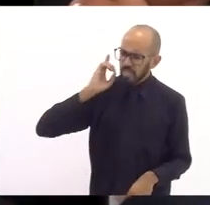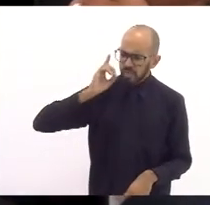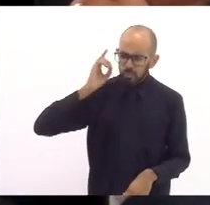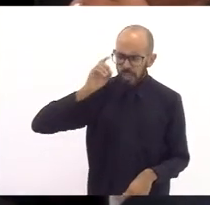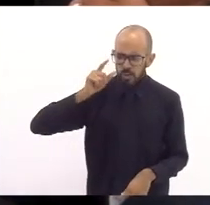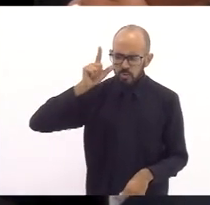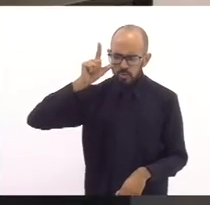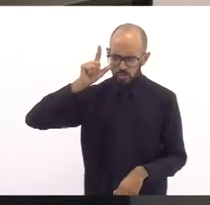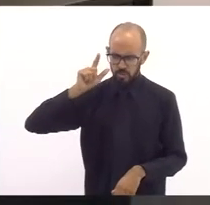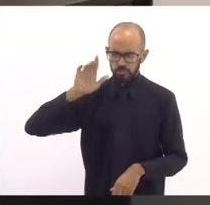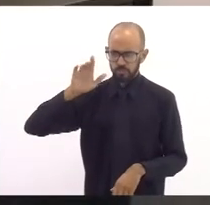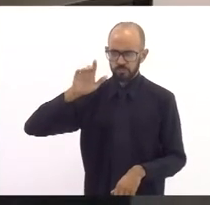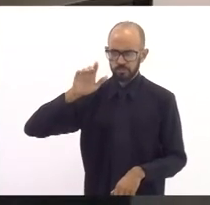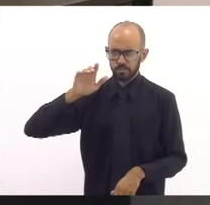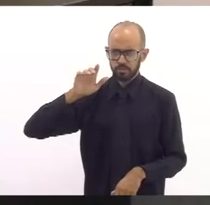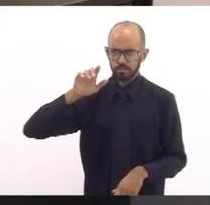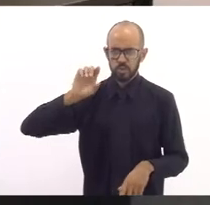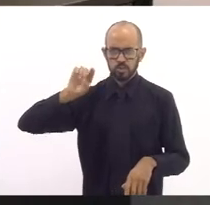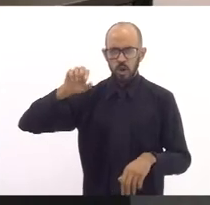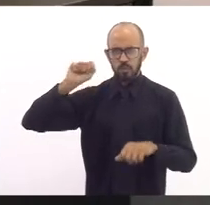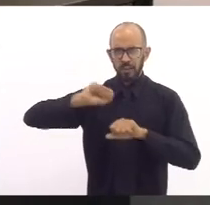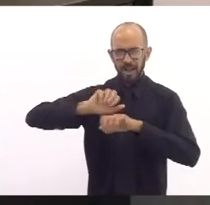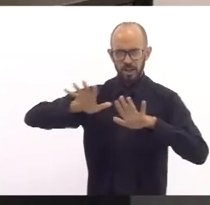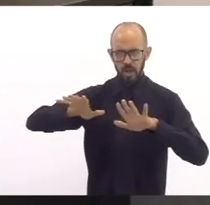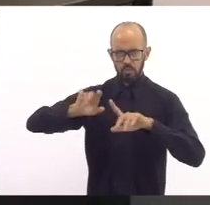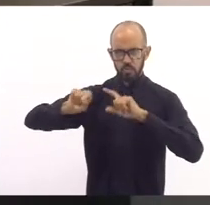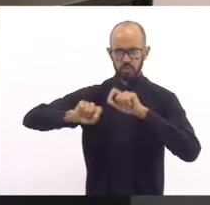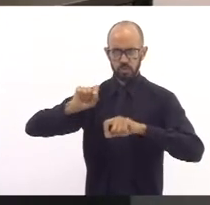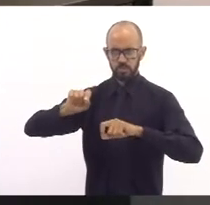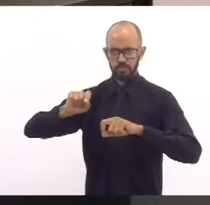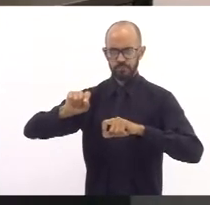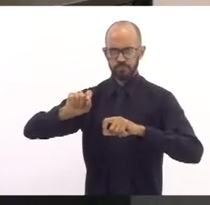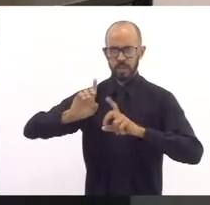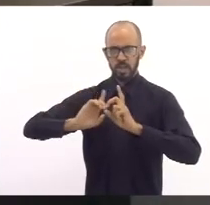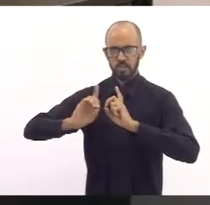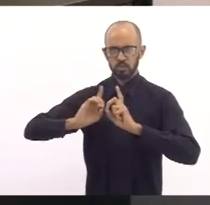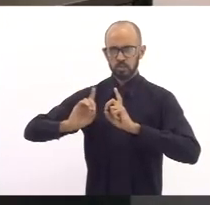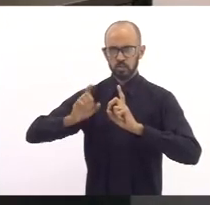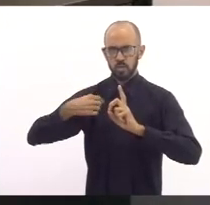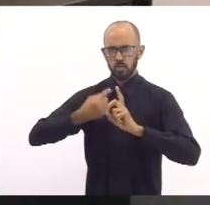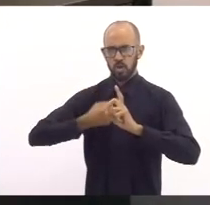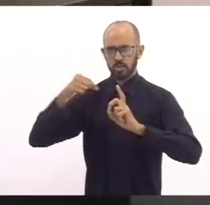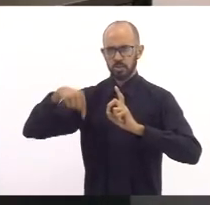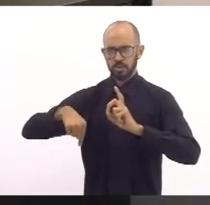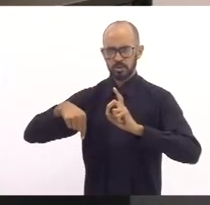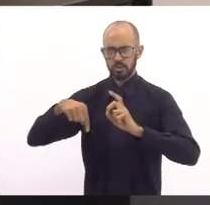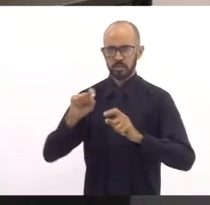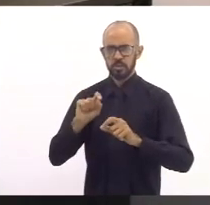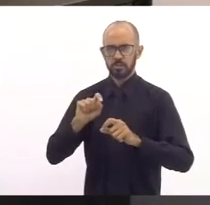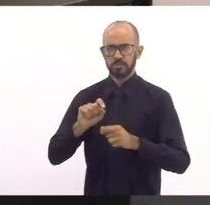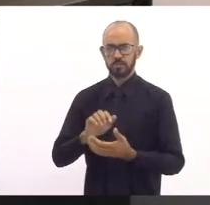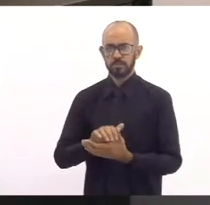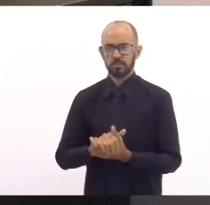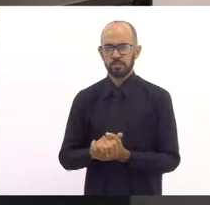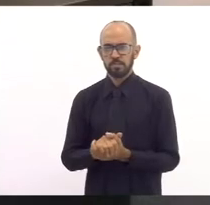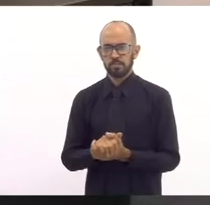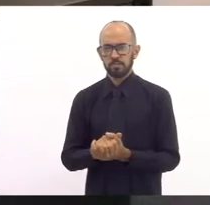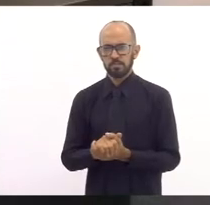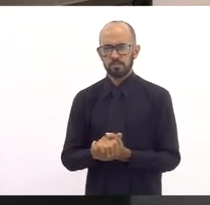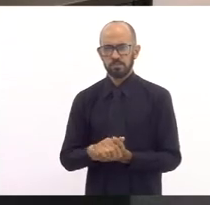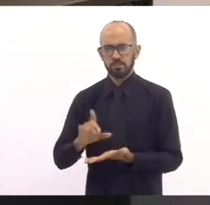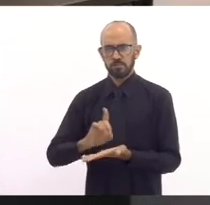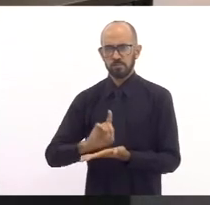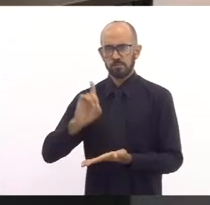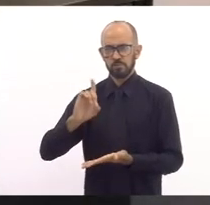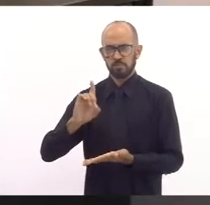claro, né? O que está se discutindo aqui... E o doutor Alexandre